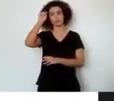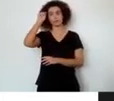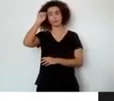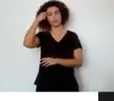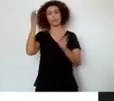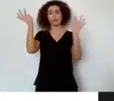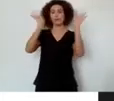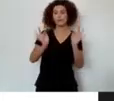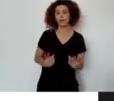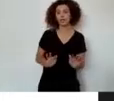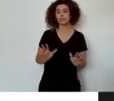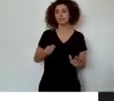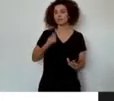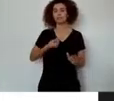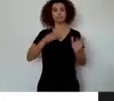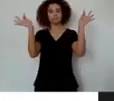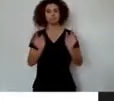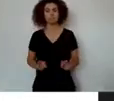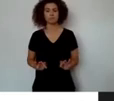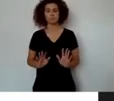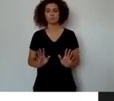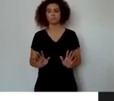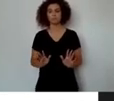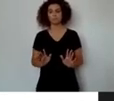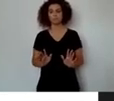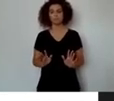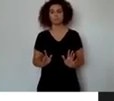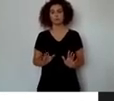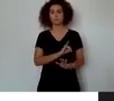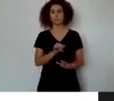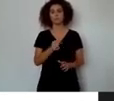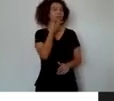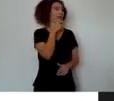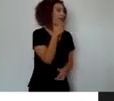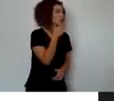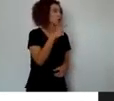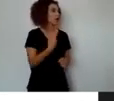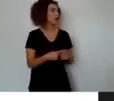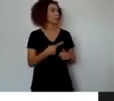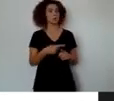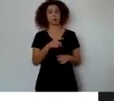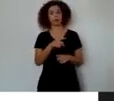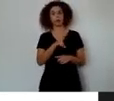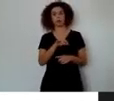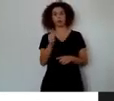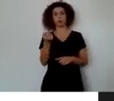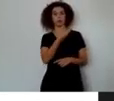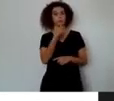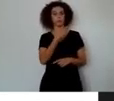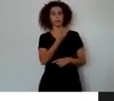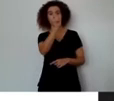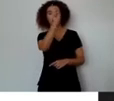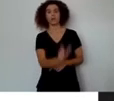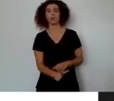por estarem felizes. Quando essas pessoas aparecem rindo, é para entreter pessoas brancas. Então, parece que a gente é